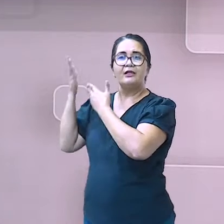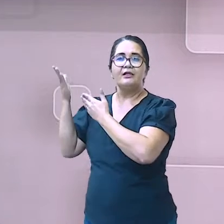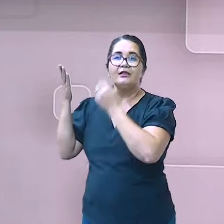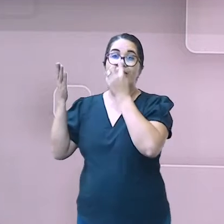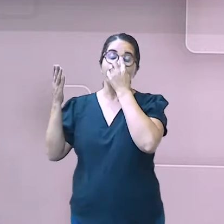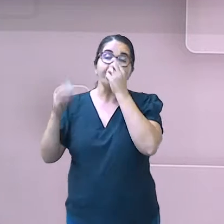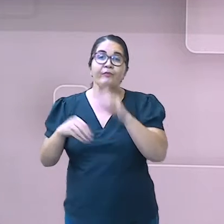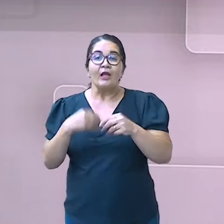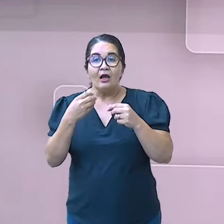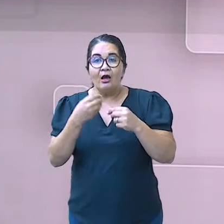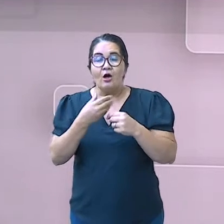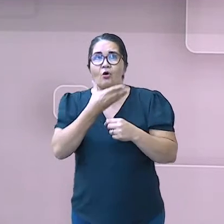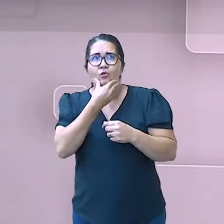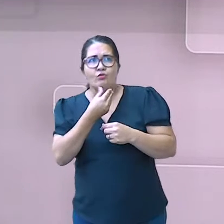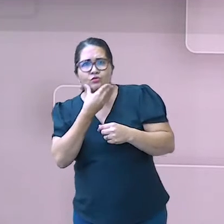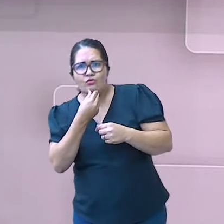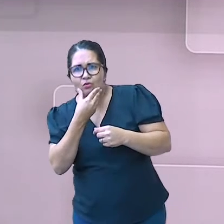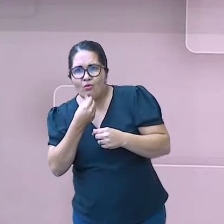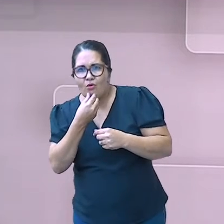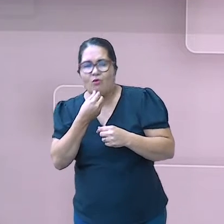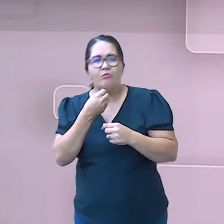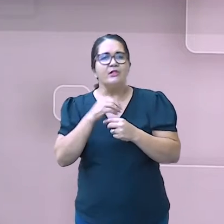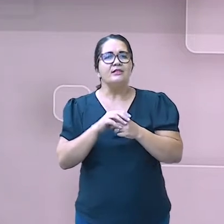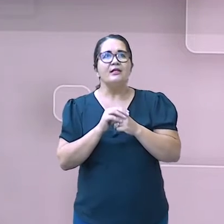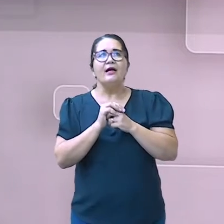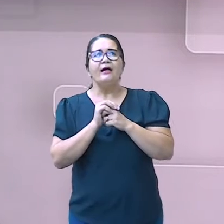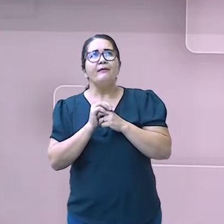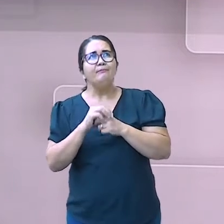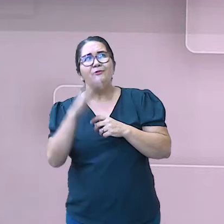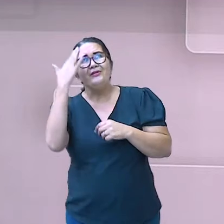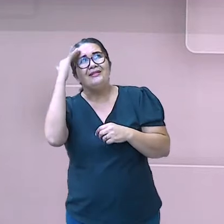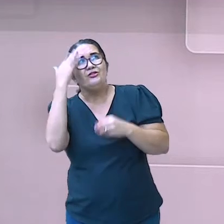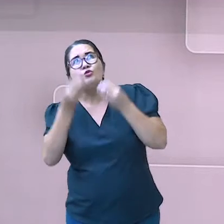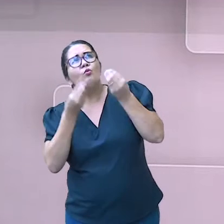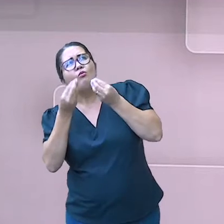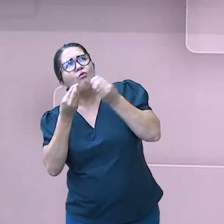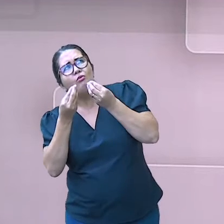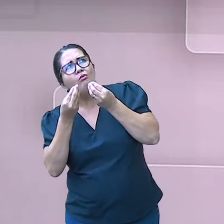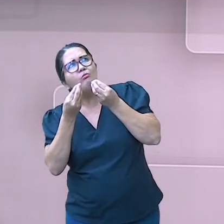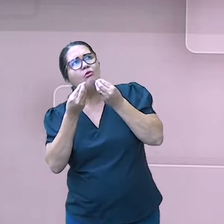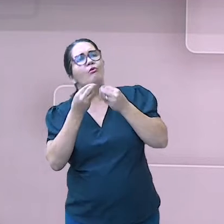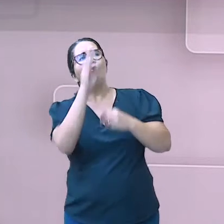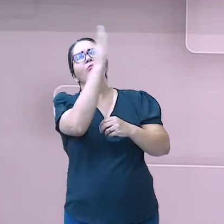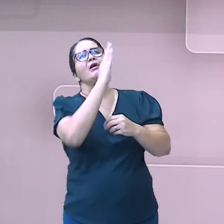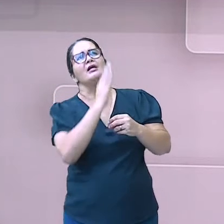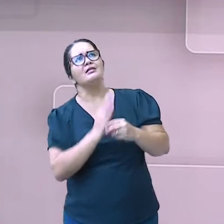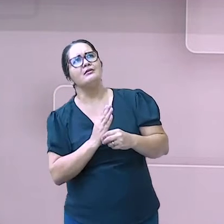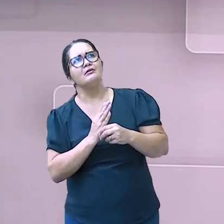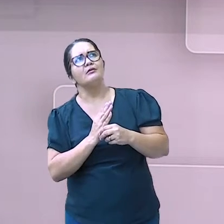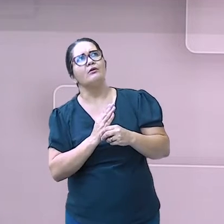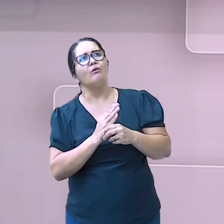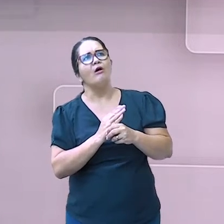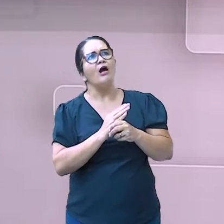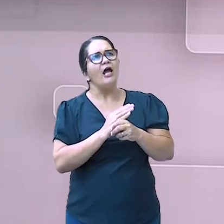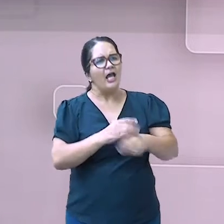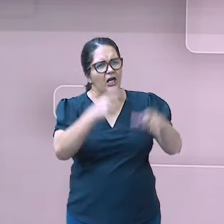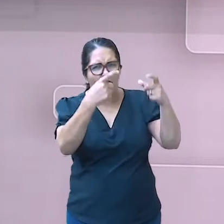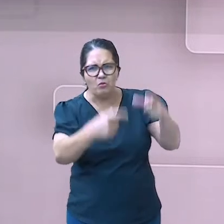não tinham mapa, eles não conheciam ali o local. Tá? Então, ali